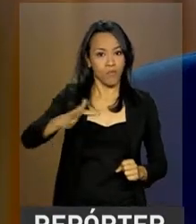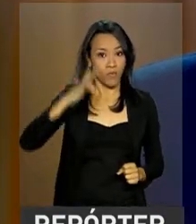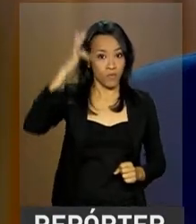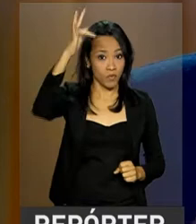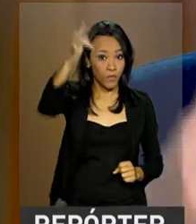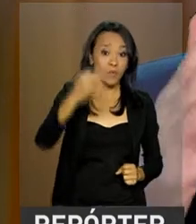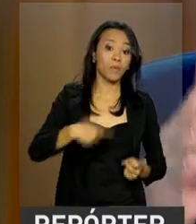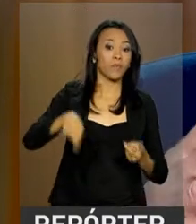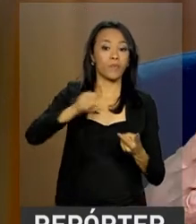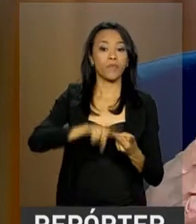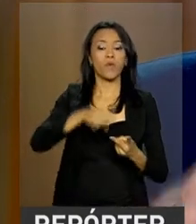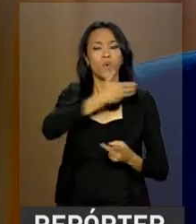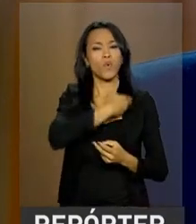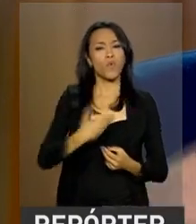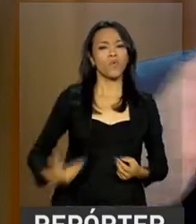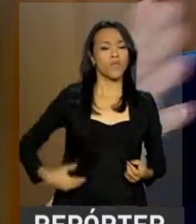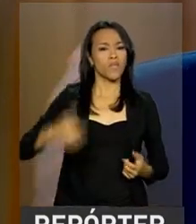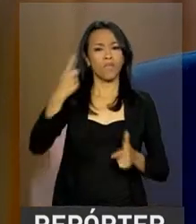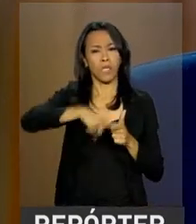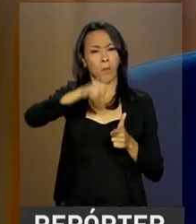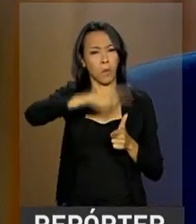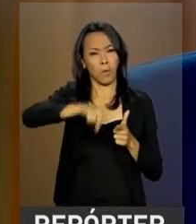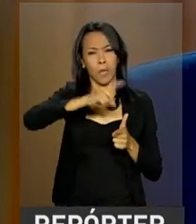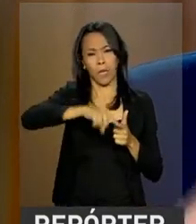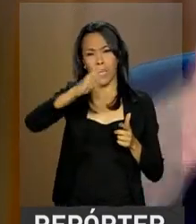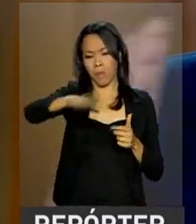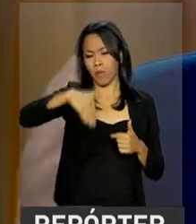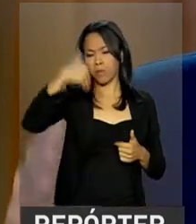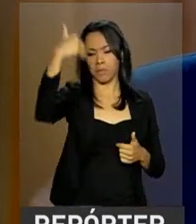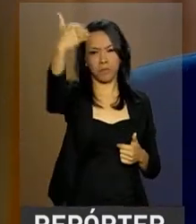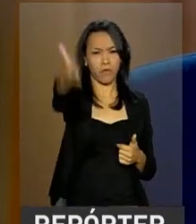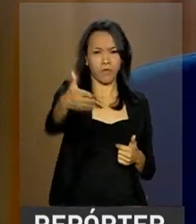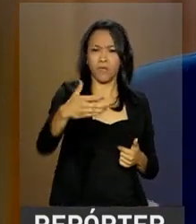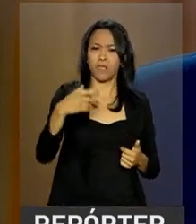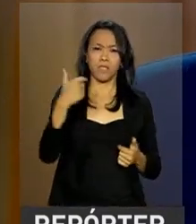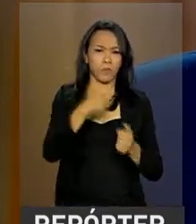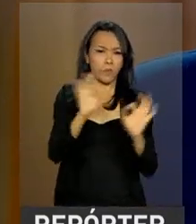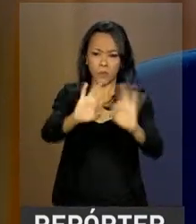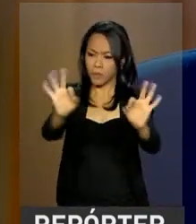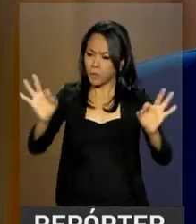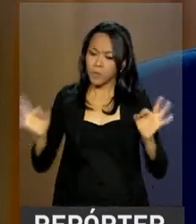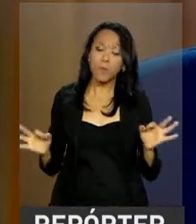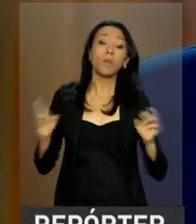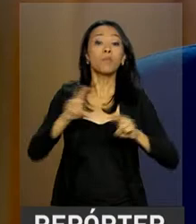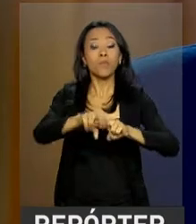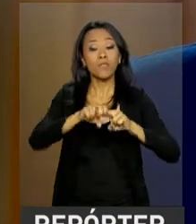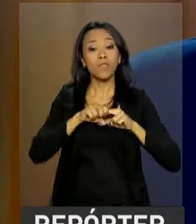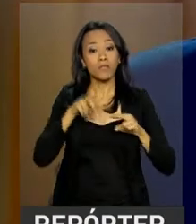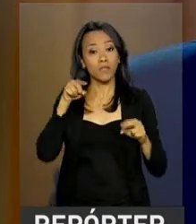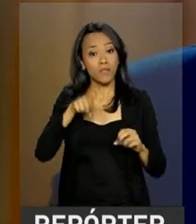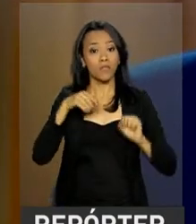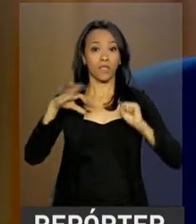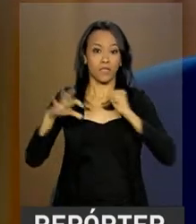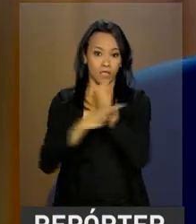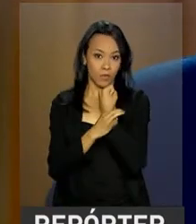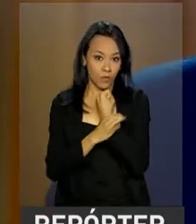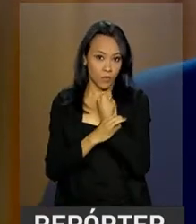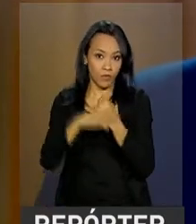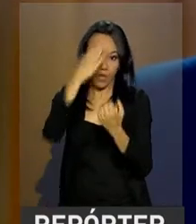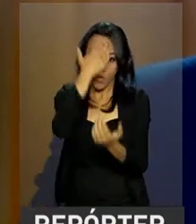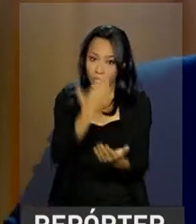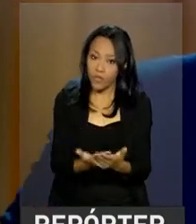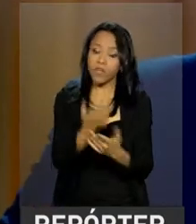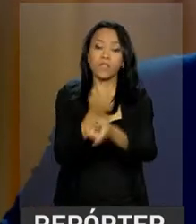vai ter problemas na frente de solvência de problemas financeiros lá portanto isso garante confiança na